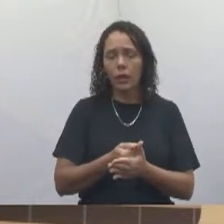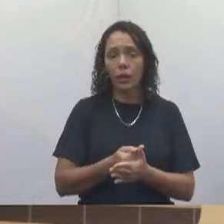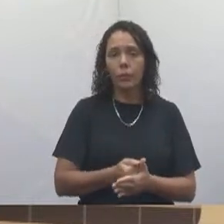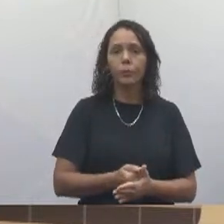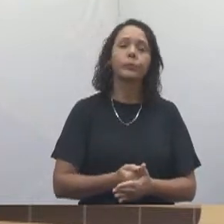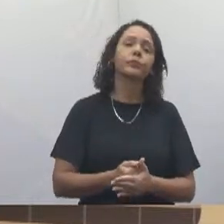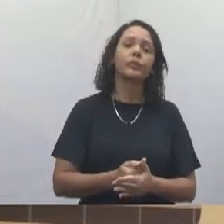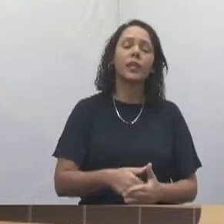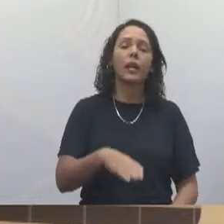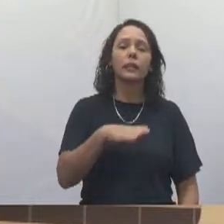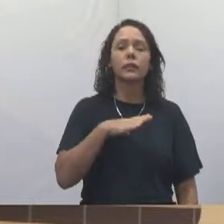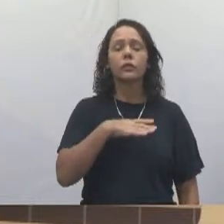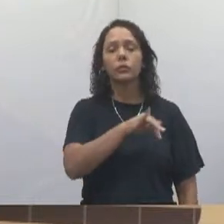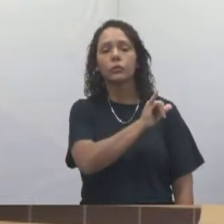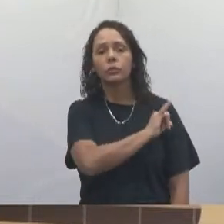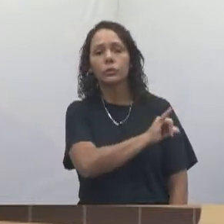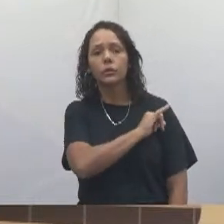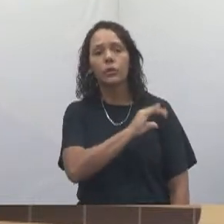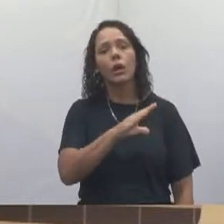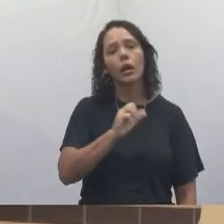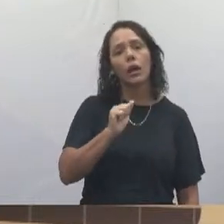de Cabo Frio,